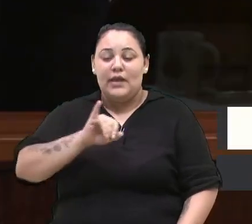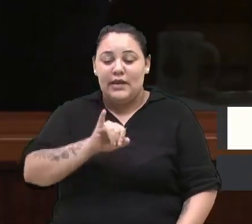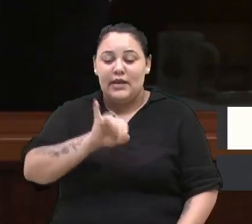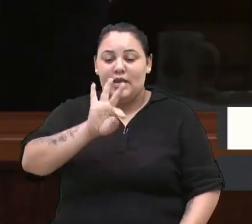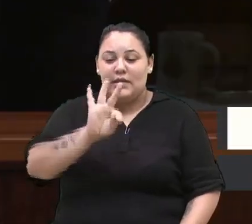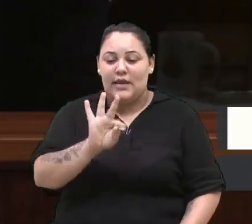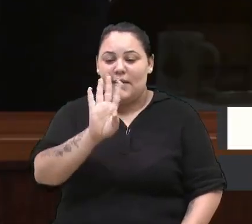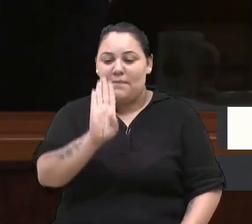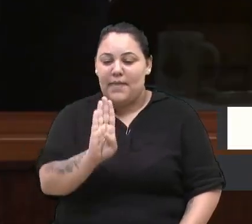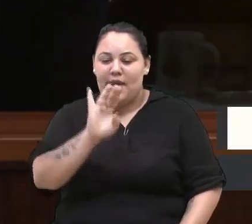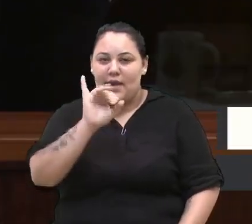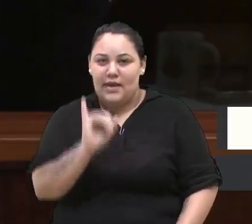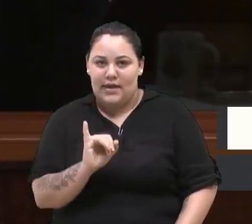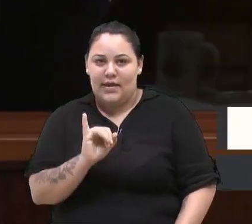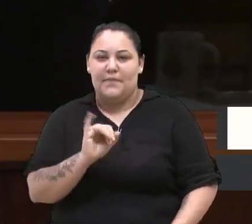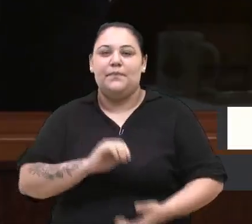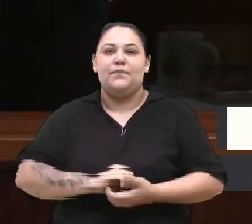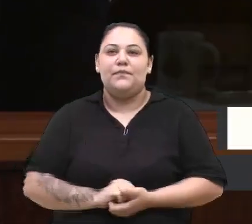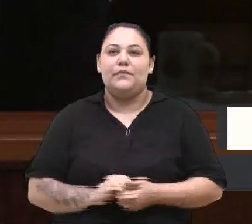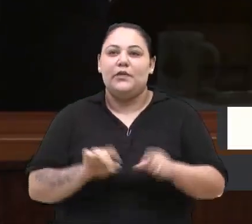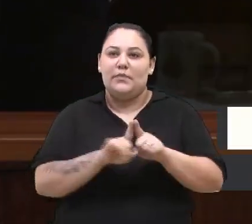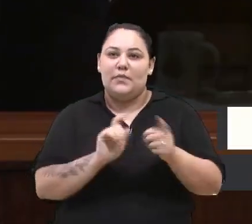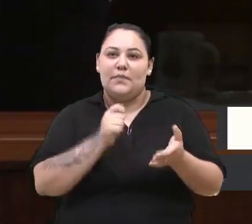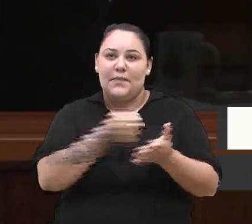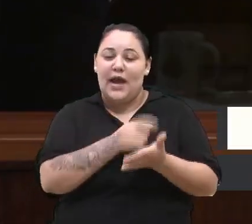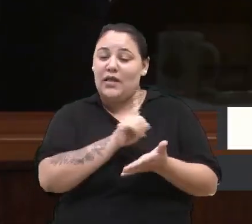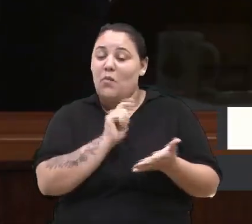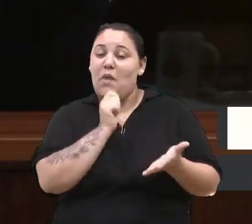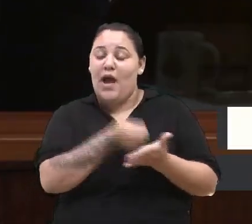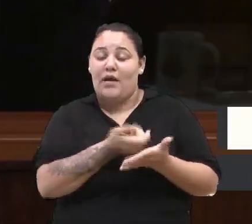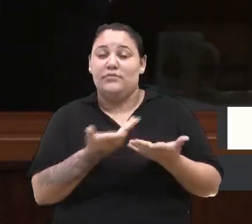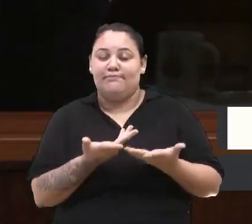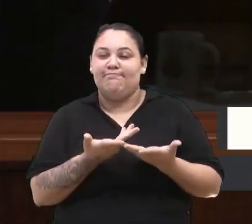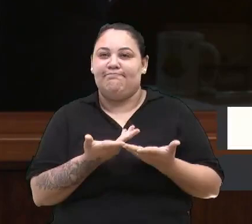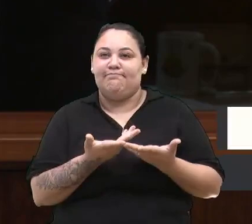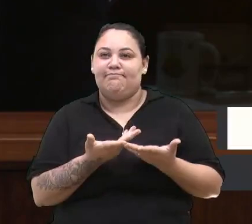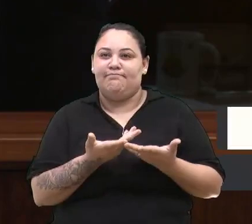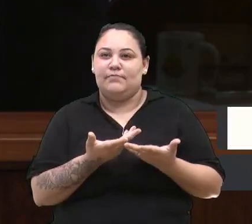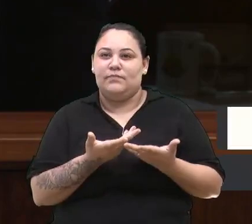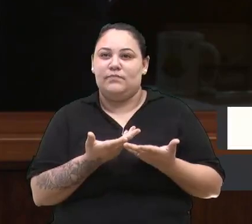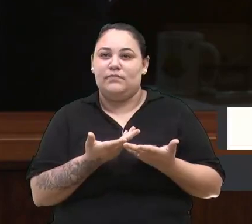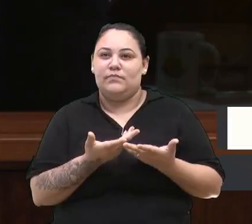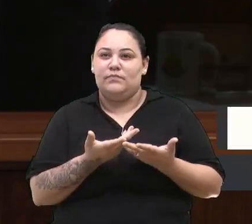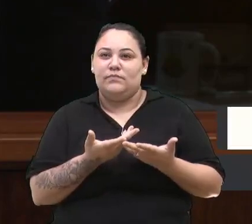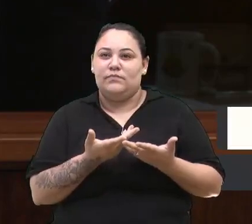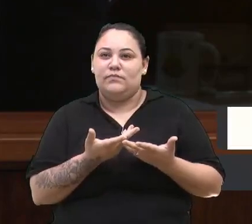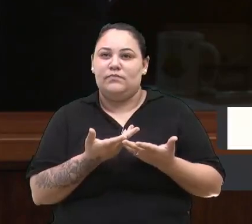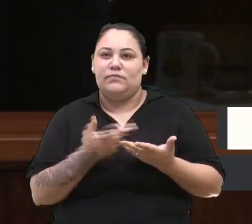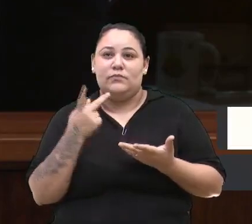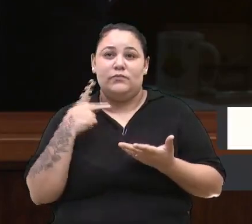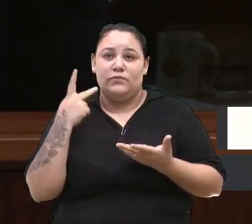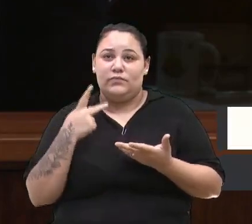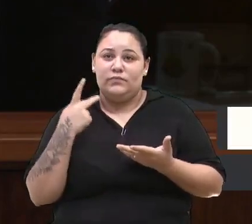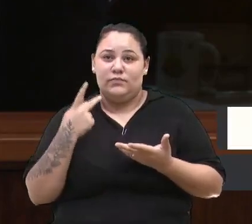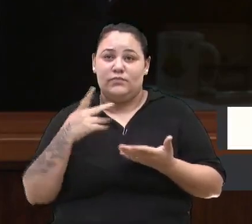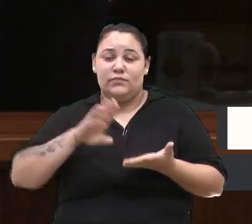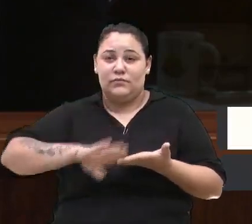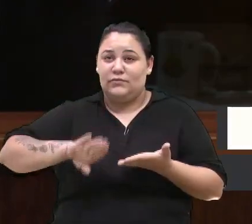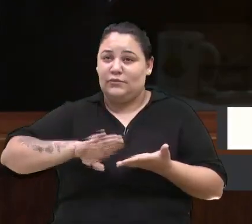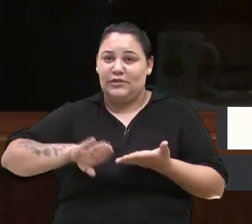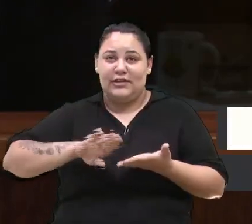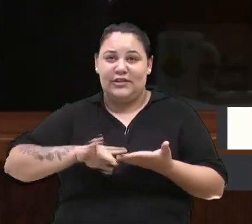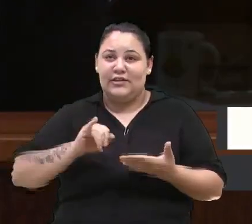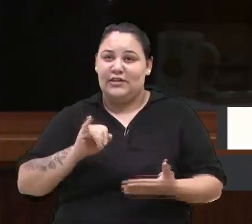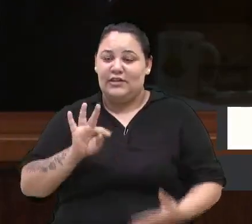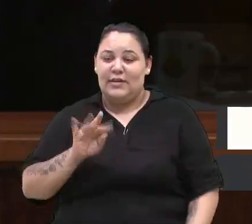de pagar, ganham a sua escritura e não pagam. Os pares não tem isenção de TBI. Nós temos audiência